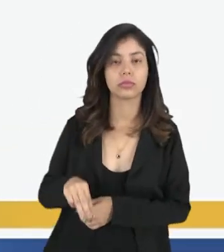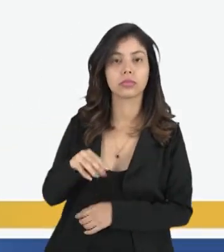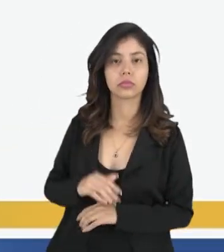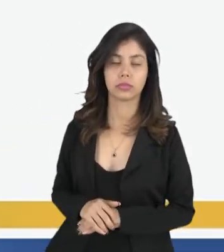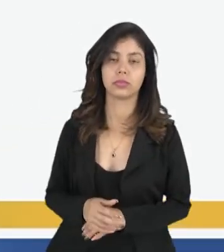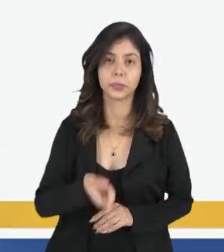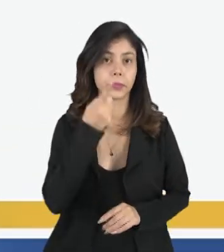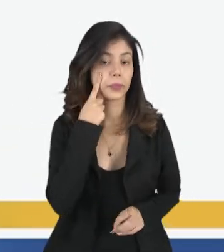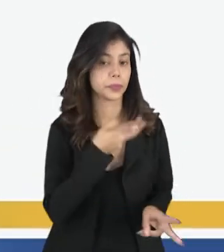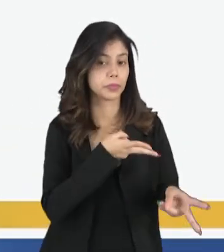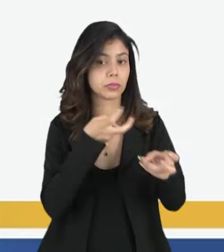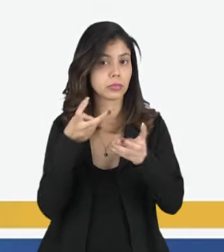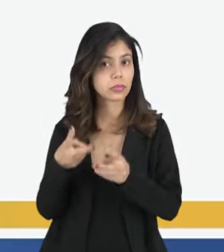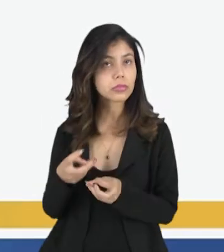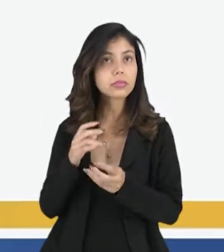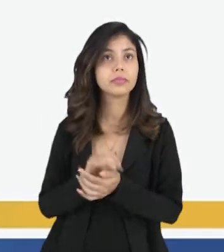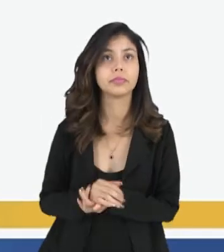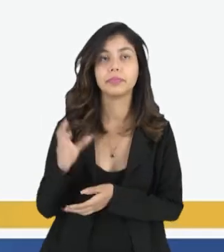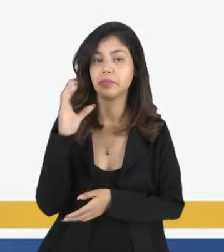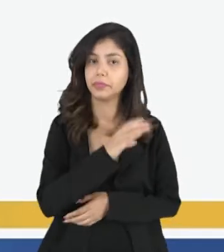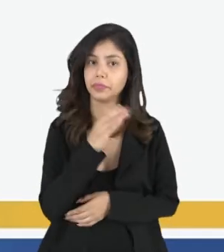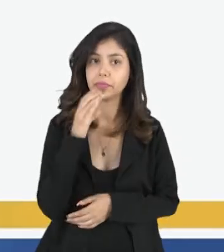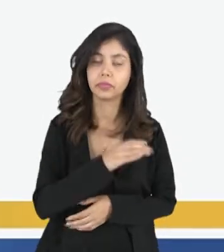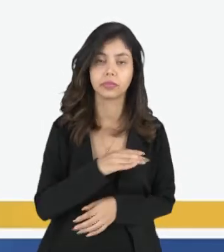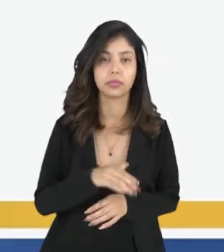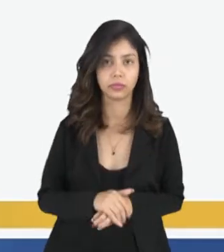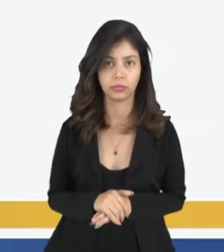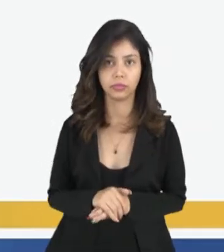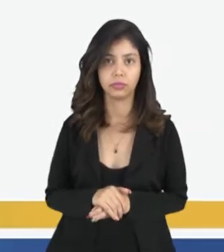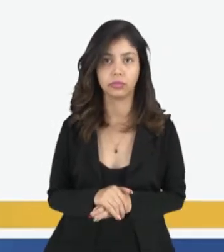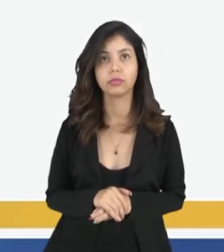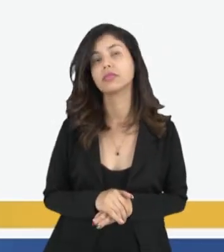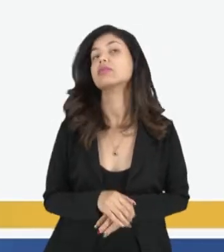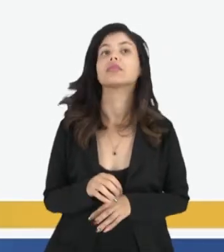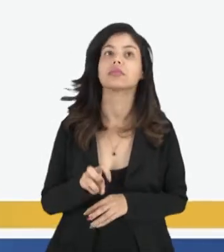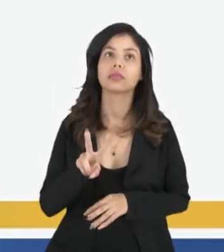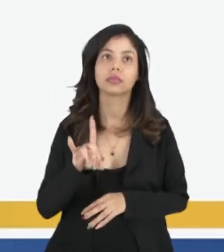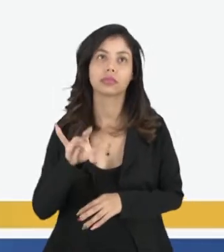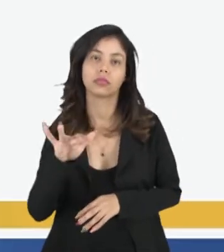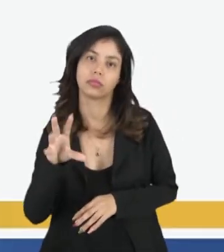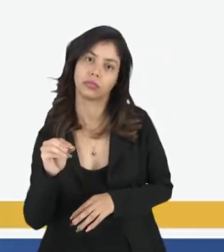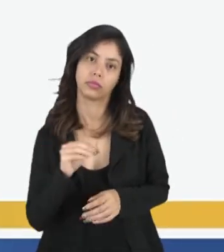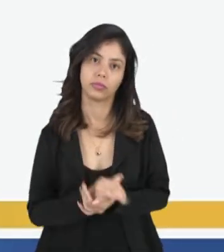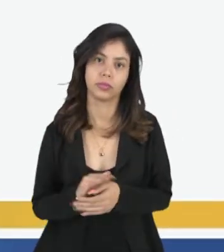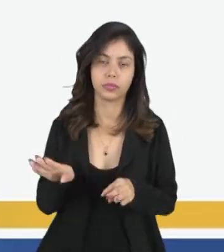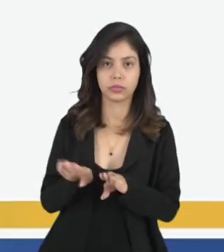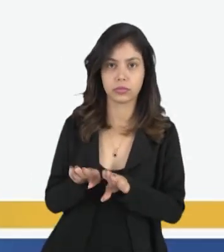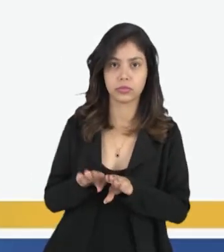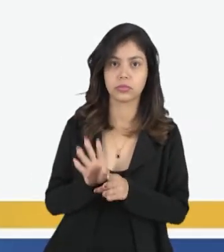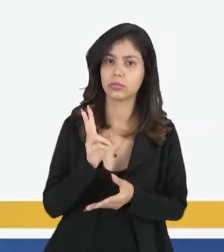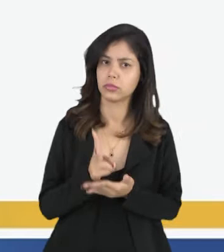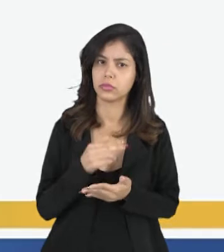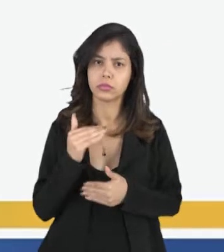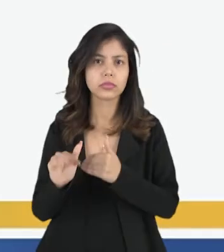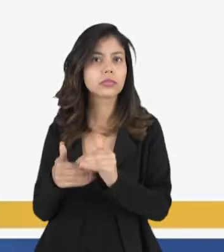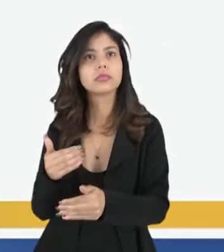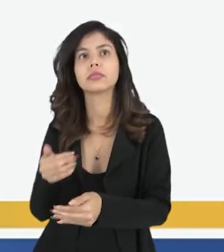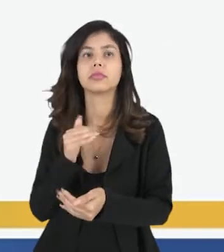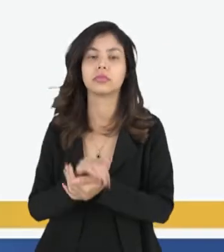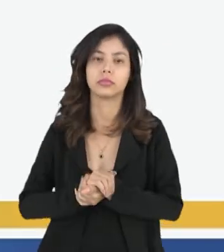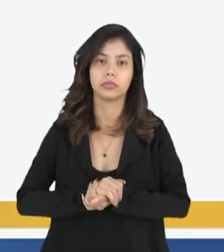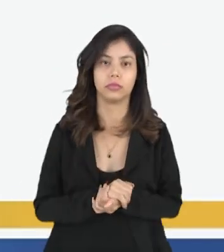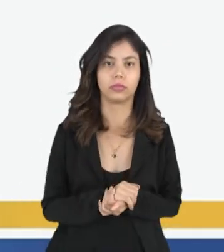vai perceber que a velocidade que esse veículo está sendo desenvolvido, ela